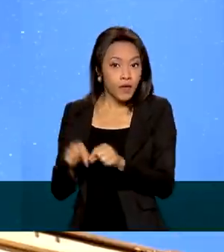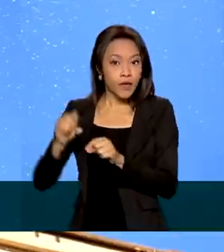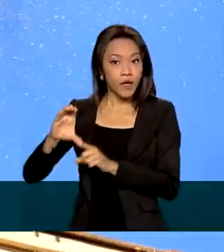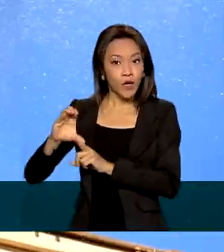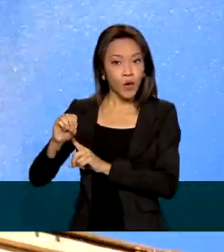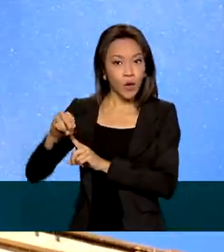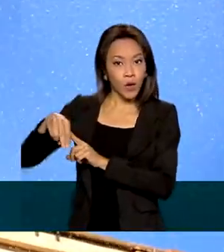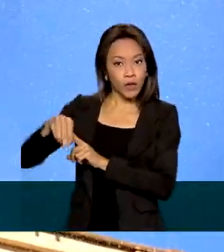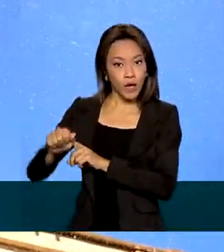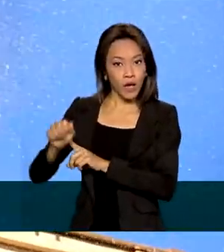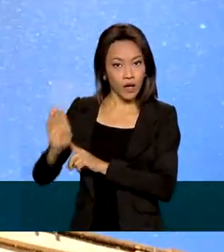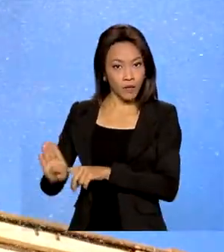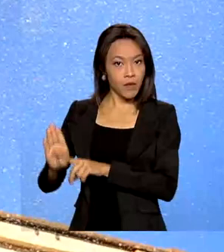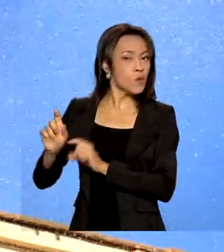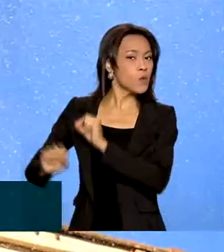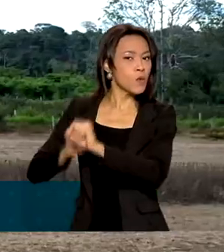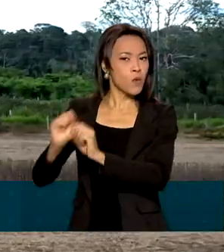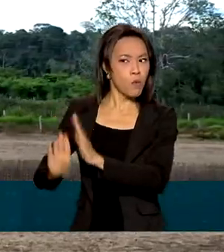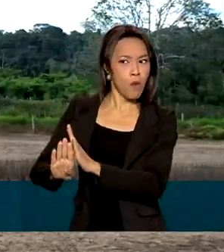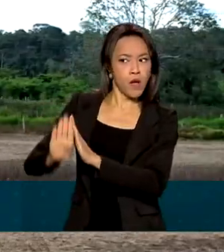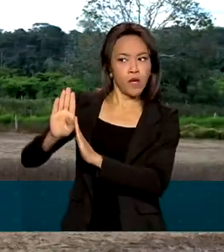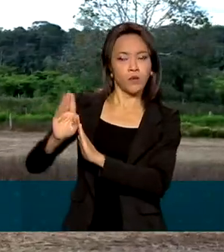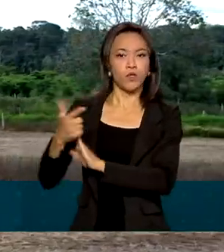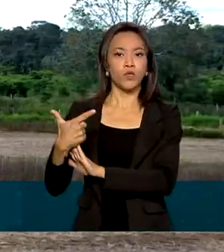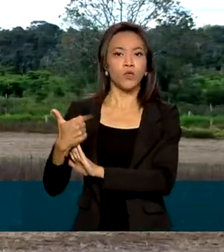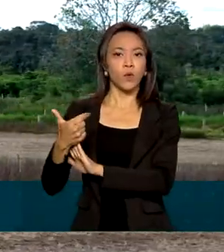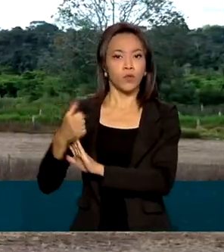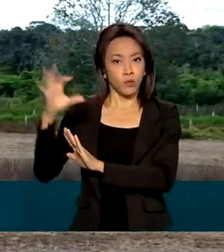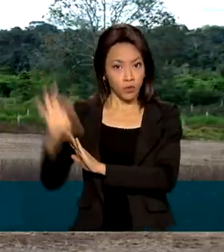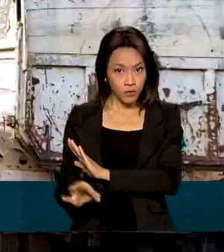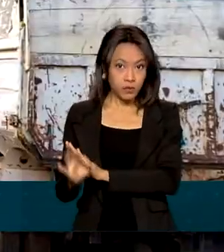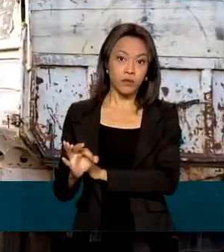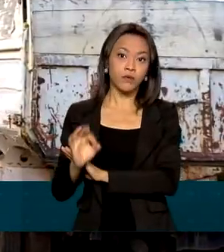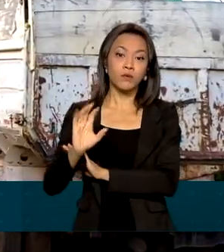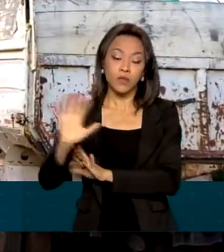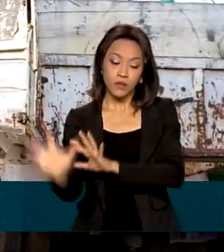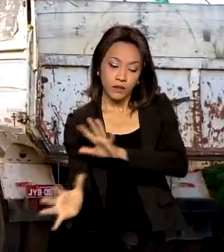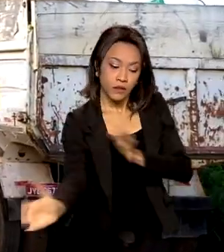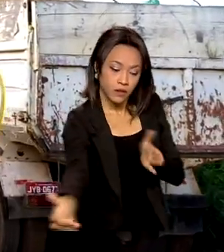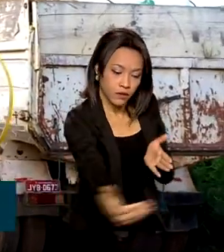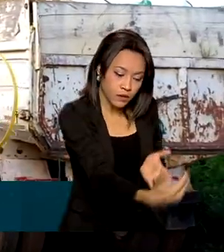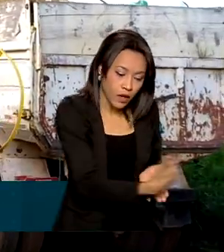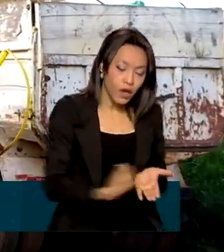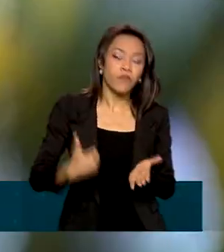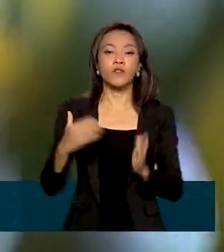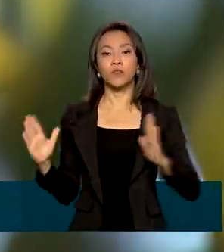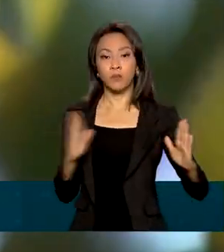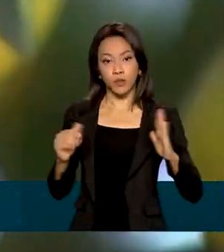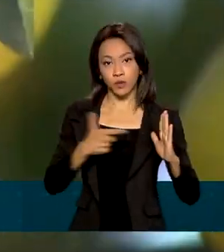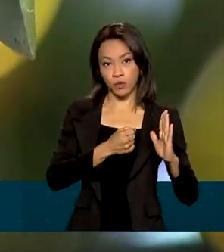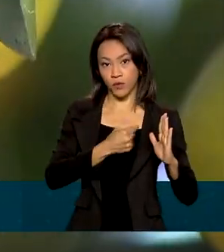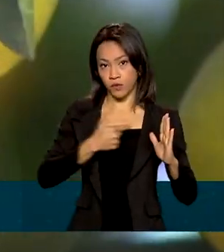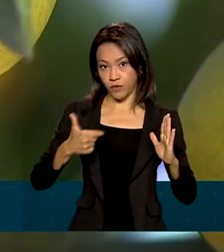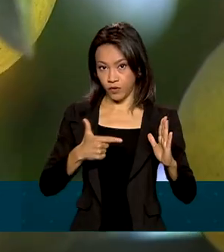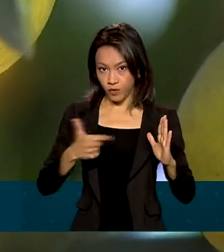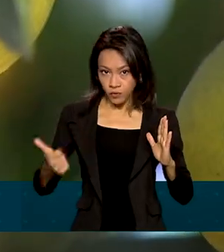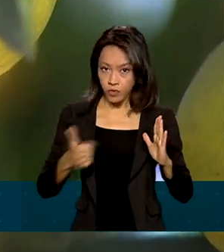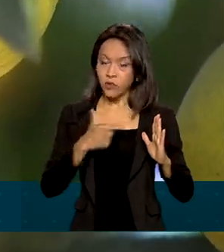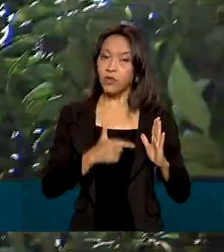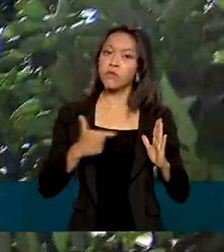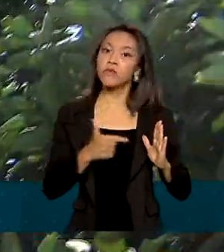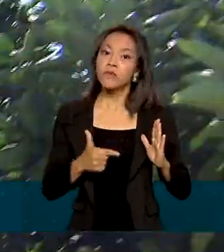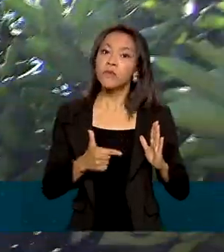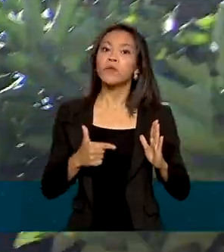prevê um crescimento de 12 meio por cento na safra de grãos 2021/2022 em